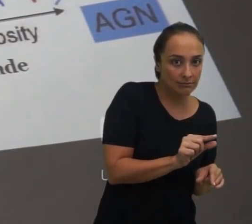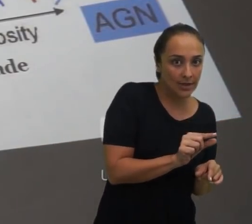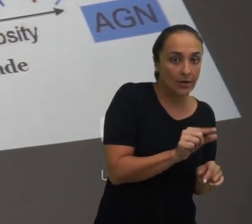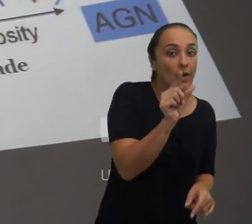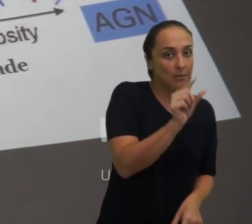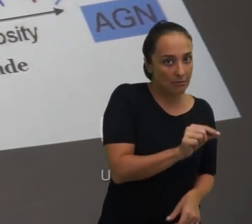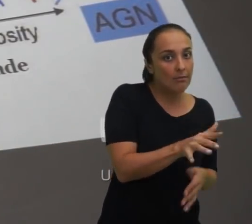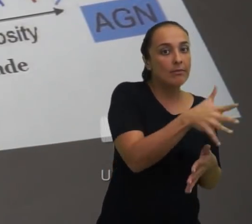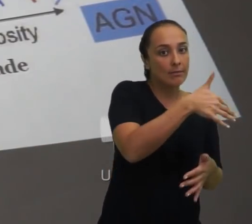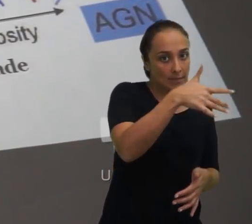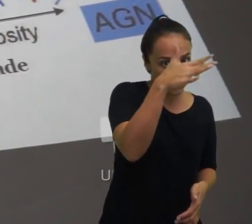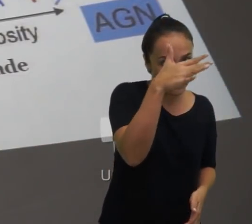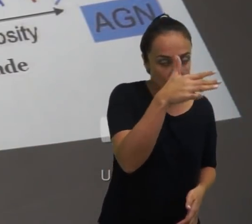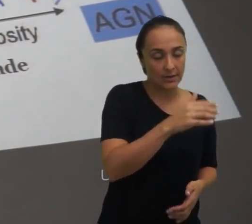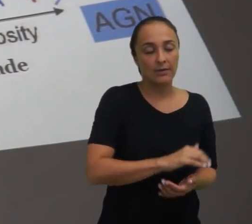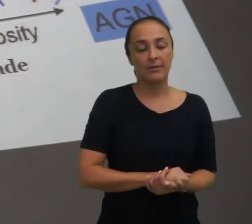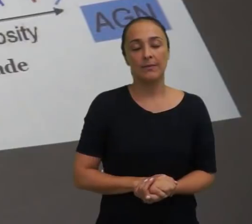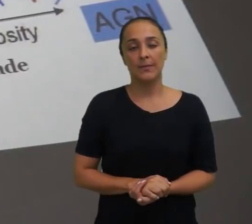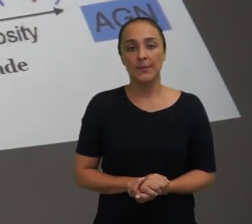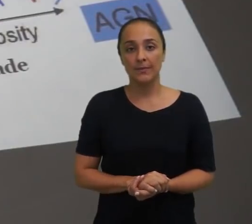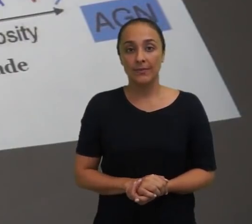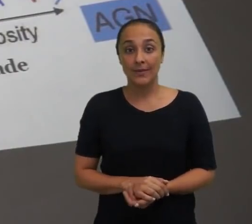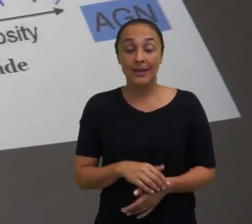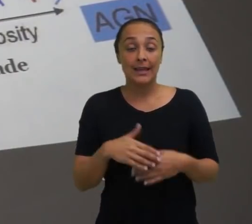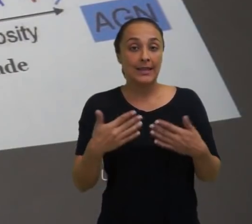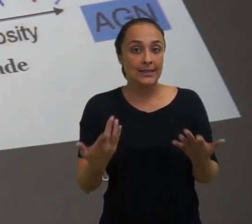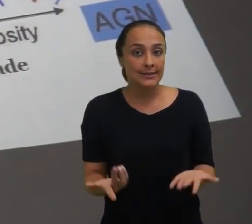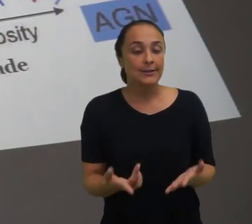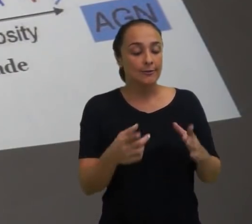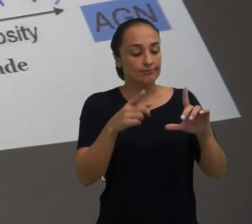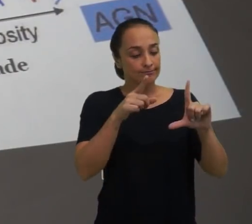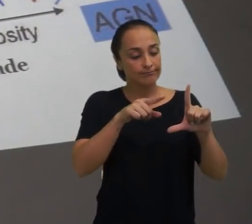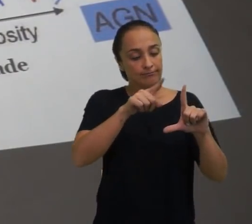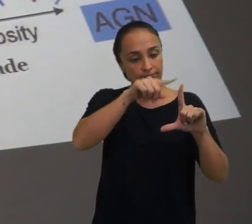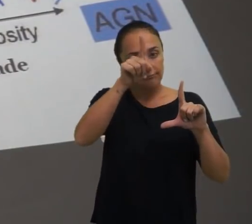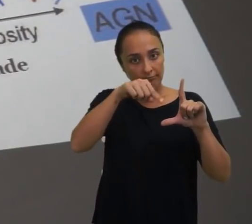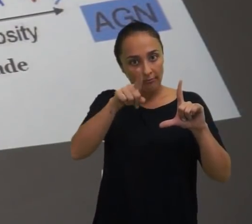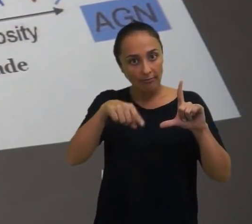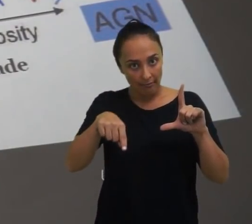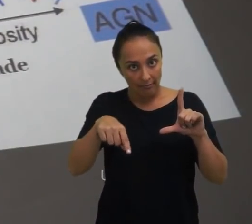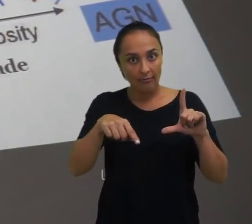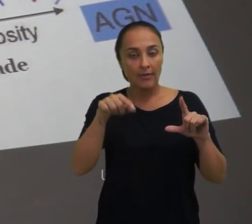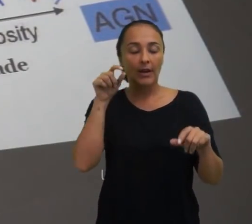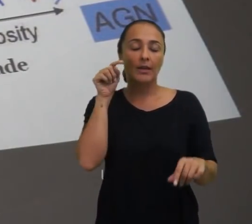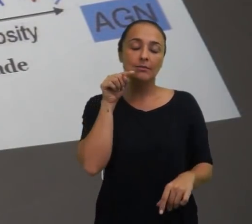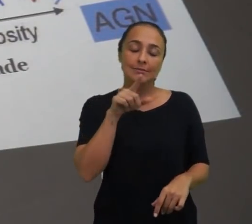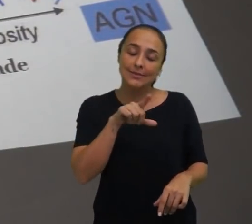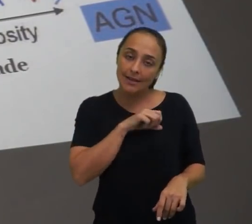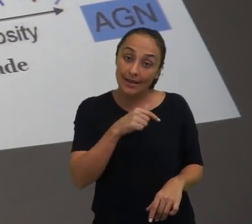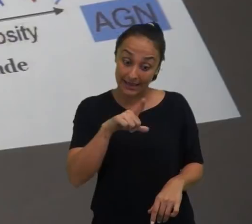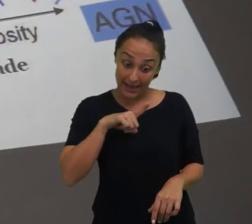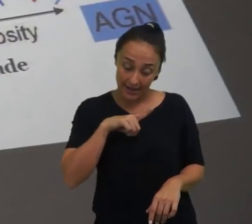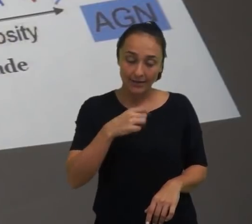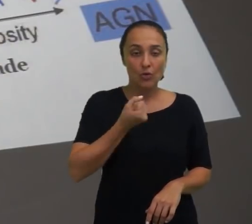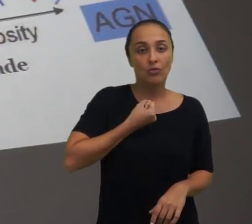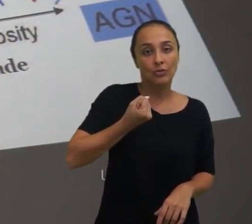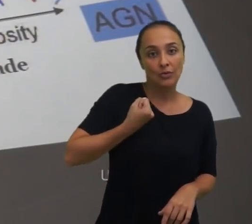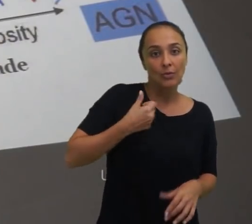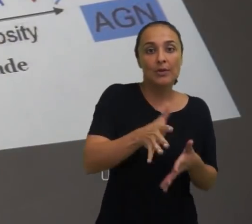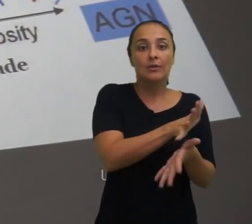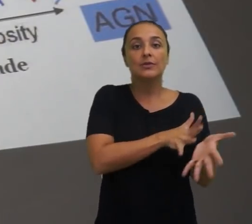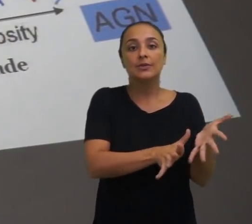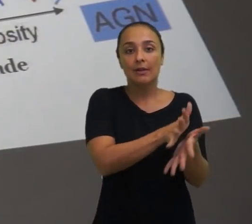levar em conta o efeito da energia liberada pelos quasares. Então, a gente tem um pequeno problema, porque em